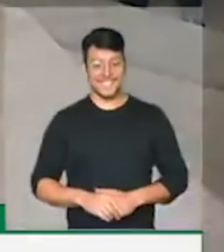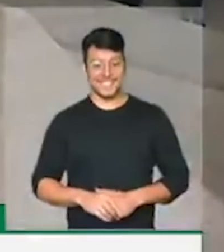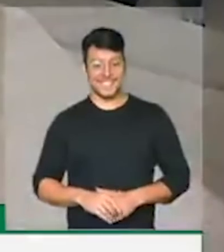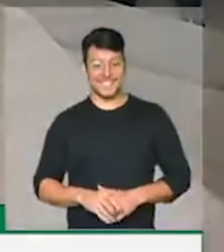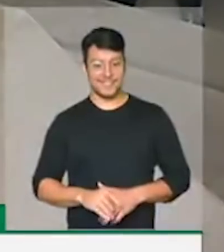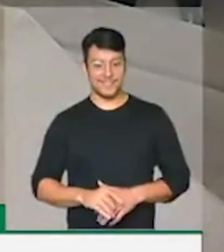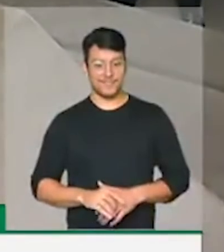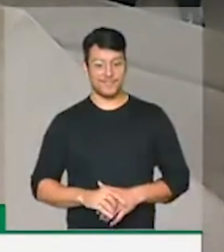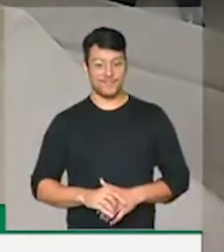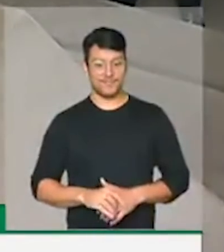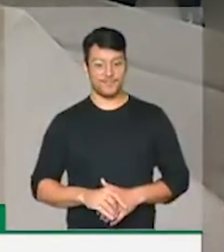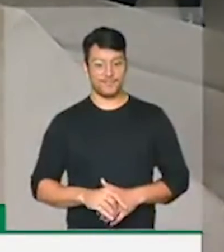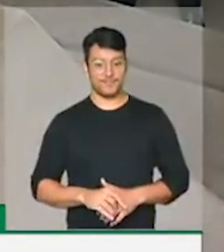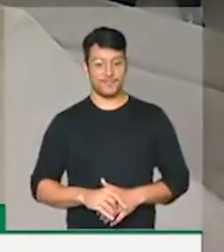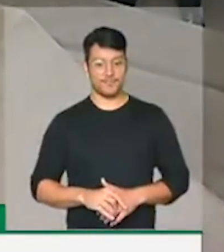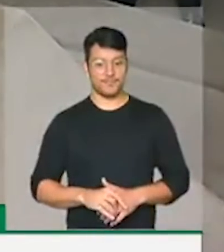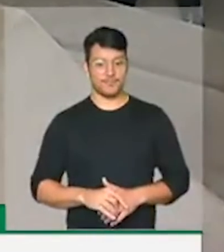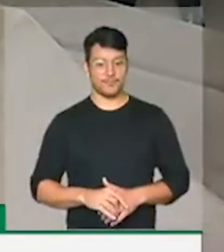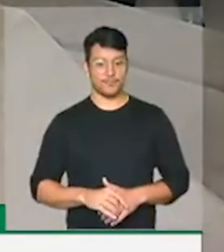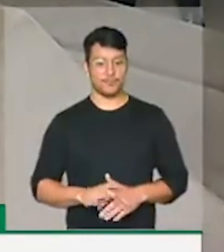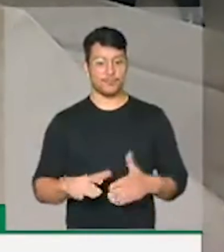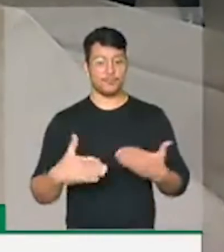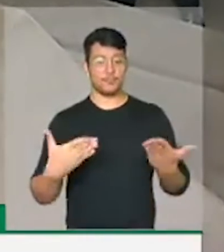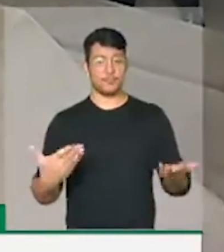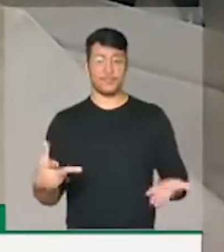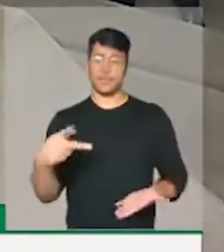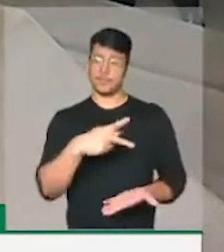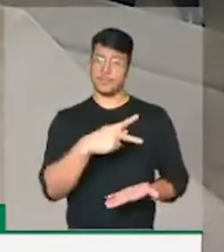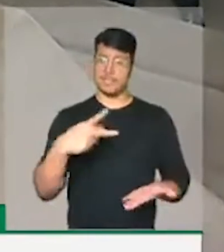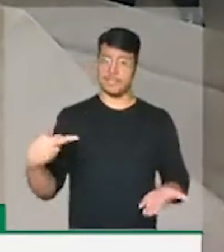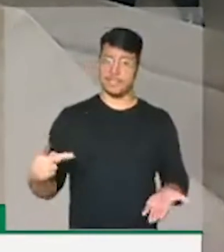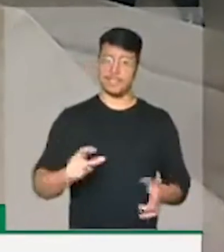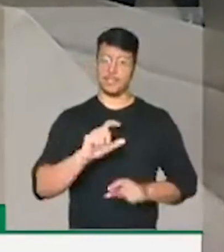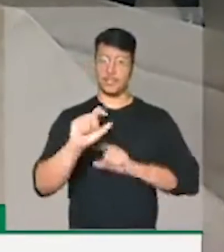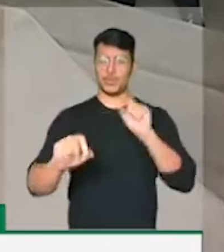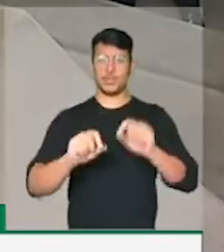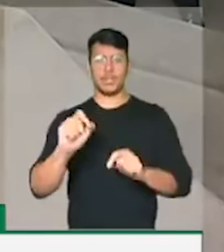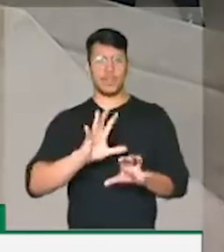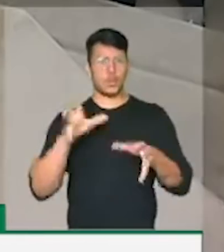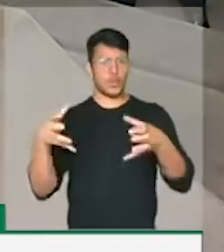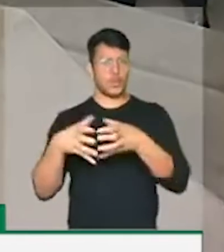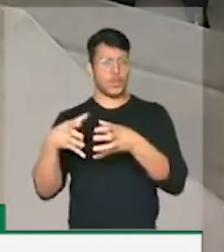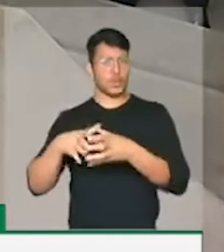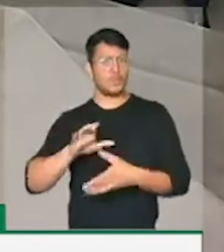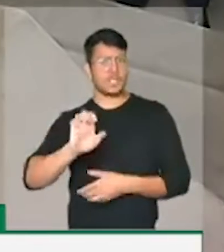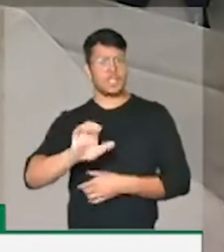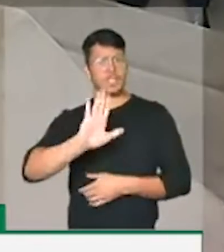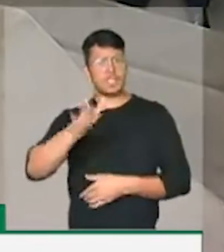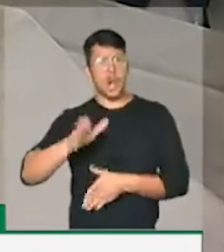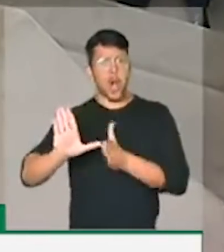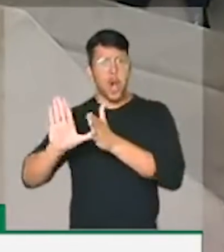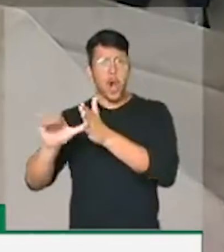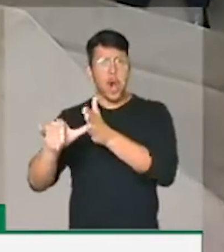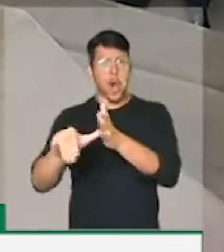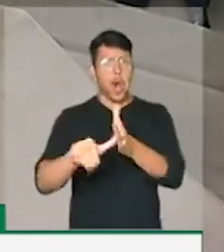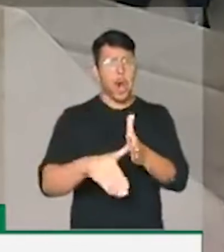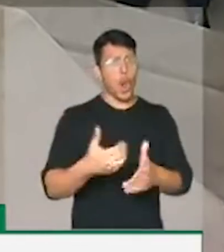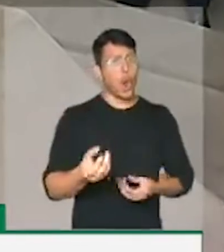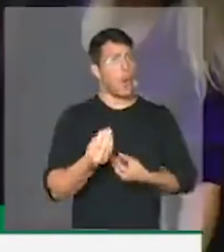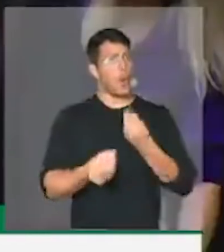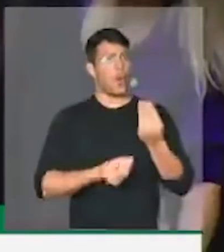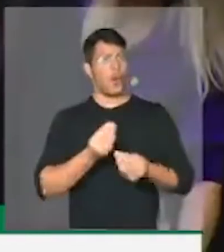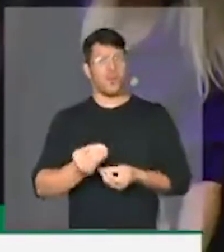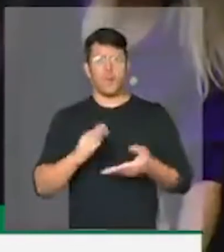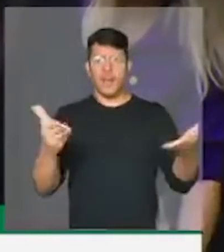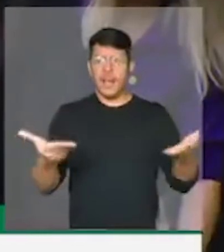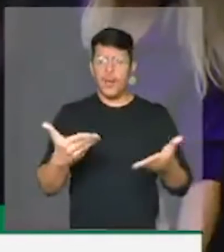Senhora presidente, ele ainda é do PSL. Para além da roubalheira que esse pessoal da esquerda cometeu, que revoltou tanto as pessoas, esse